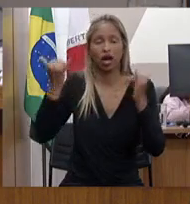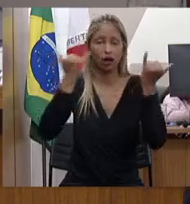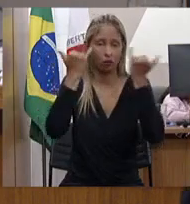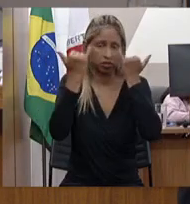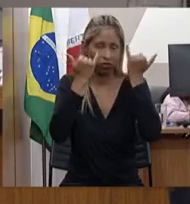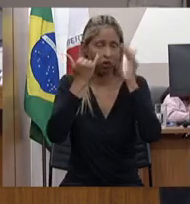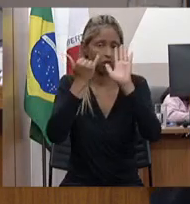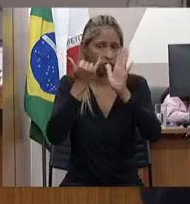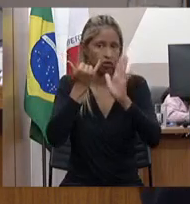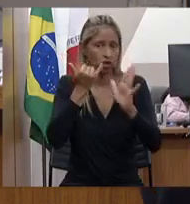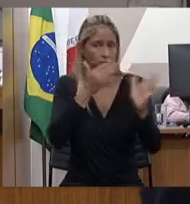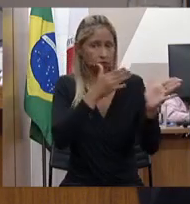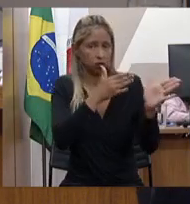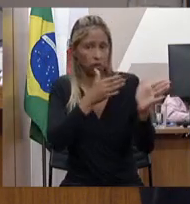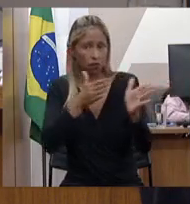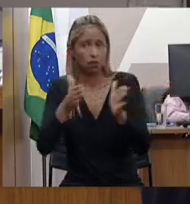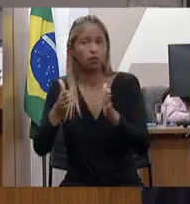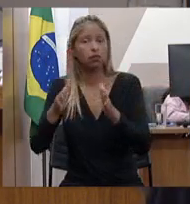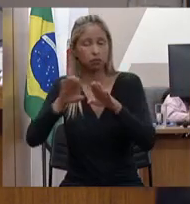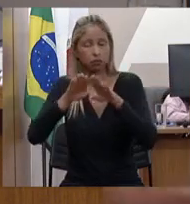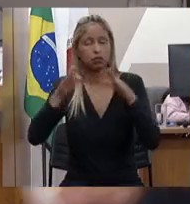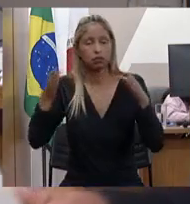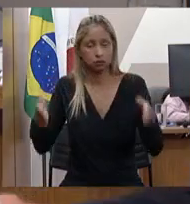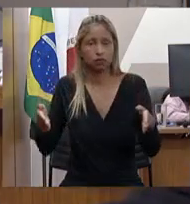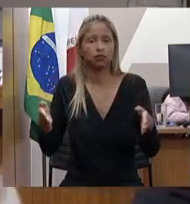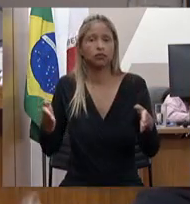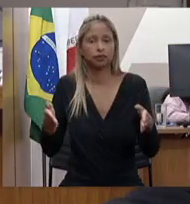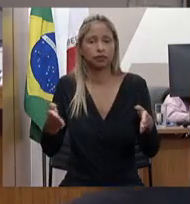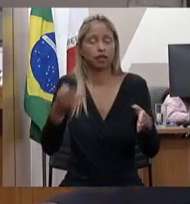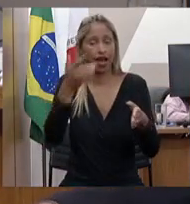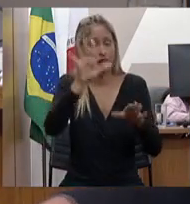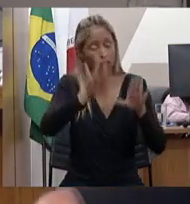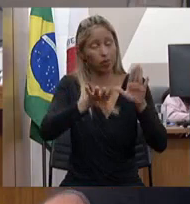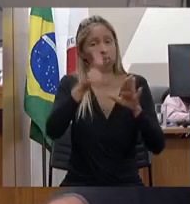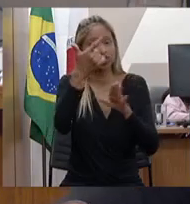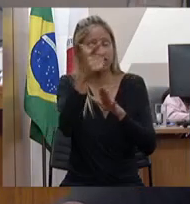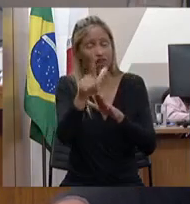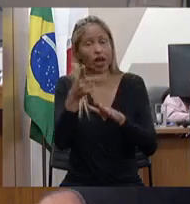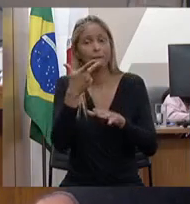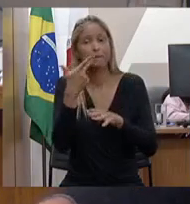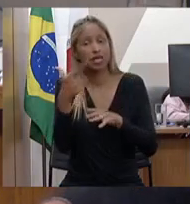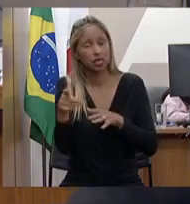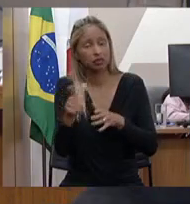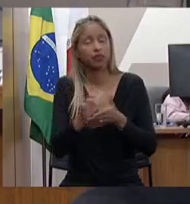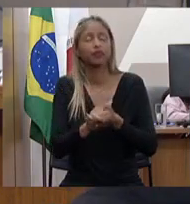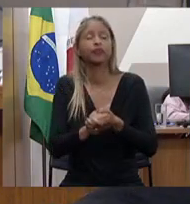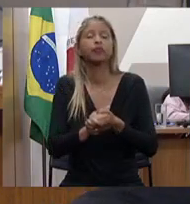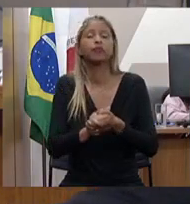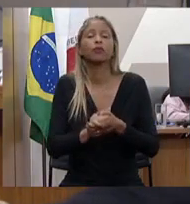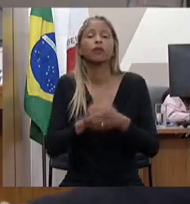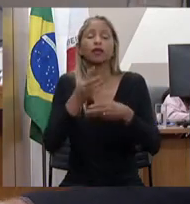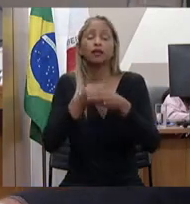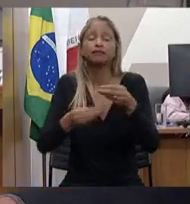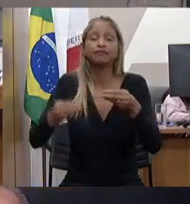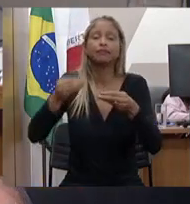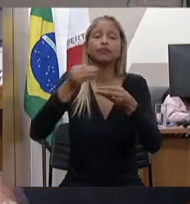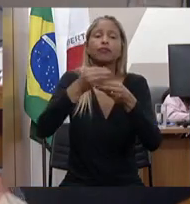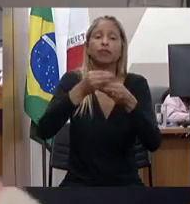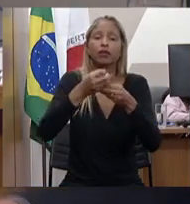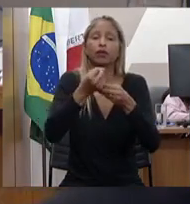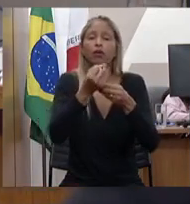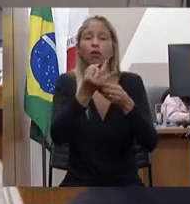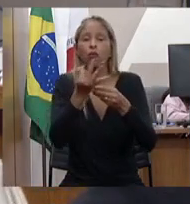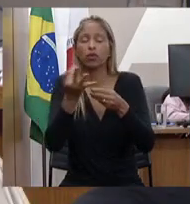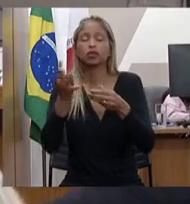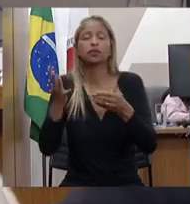aqui durante a mesa Inicial Talvez a gente vai acabar repetindo alguns dados né e acrescentando alguma coisa sobre